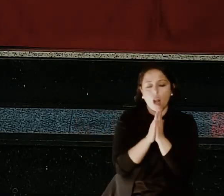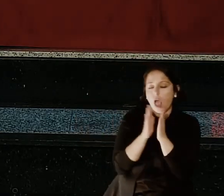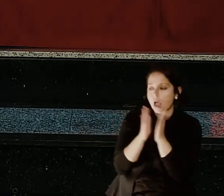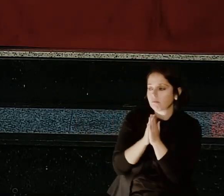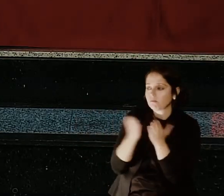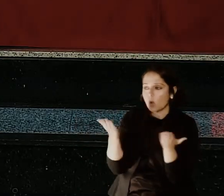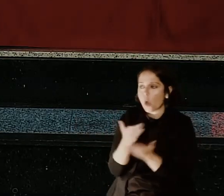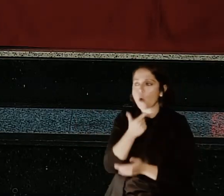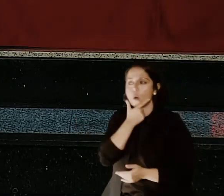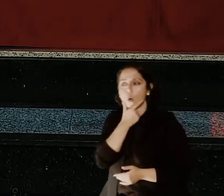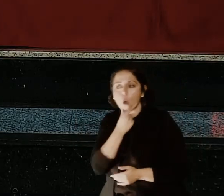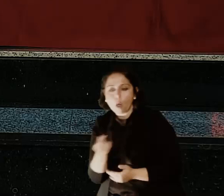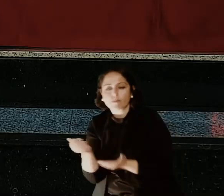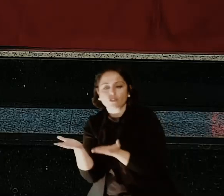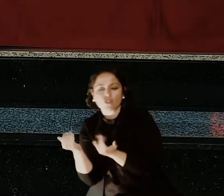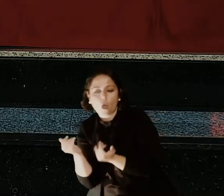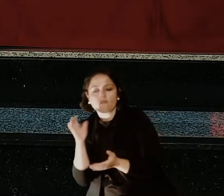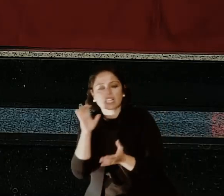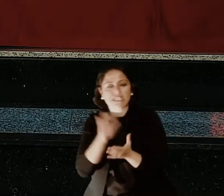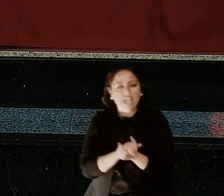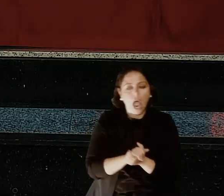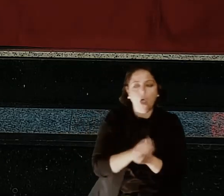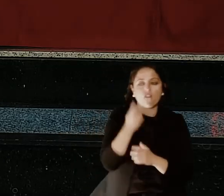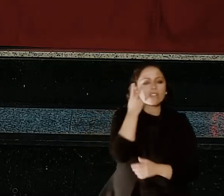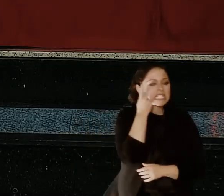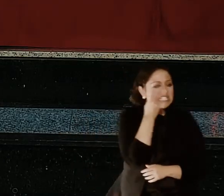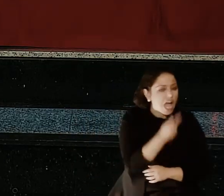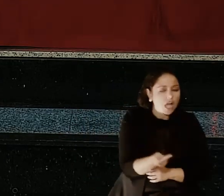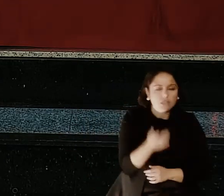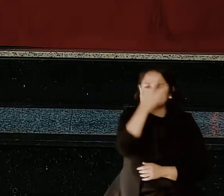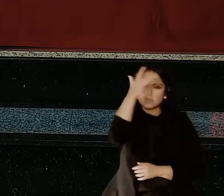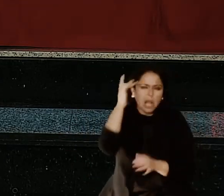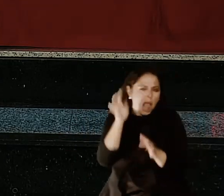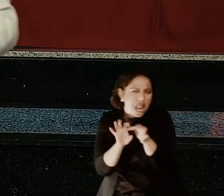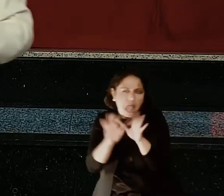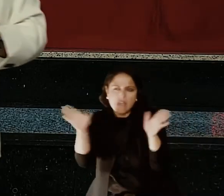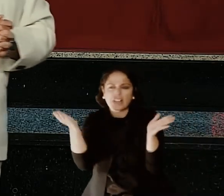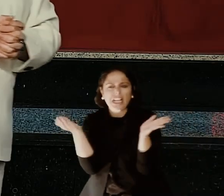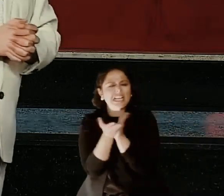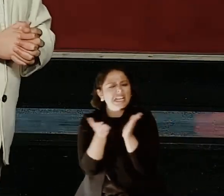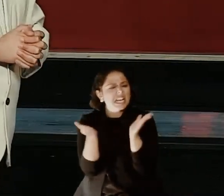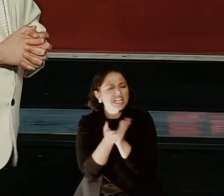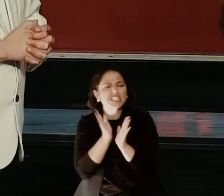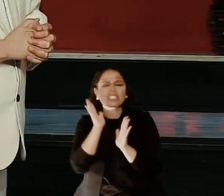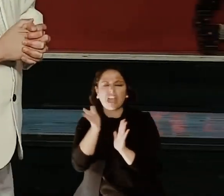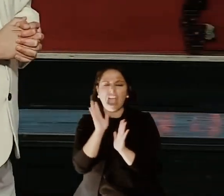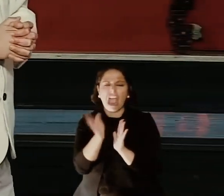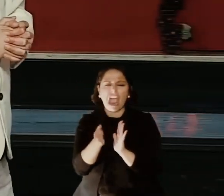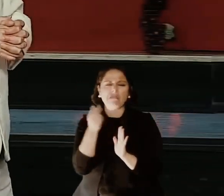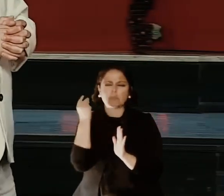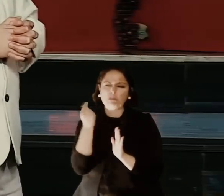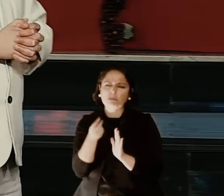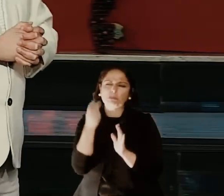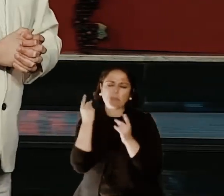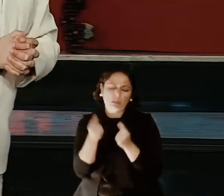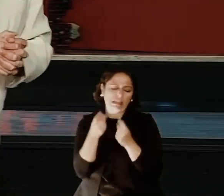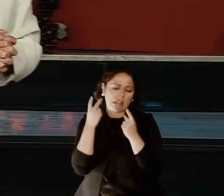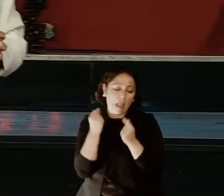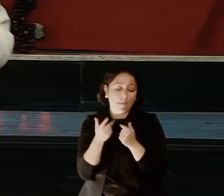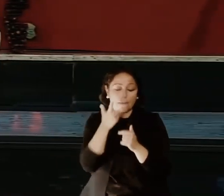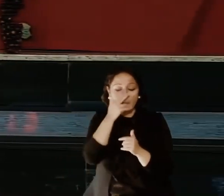Menino, menina, jovem, um casal, um visitante. Às vezes é um crente antigo, mas que está